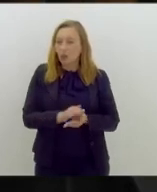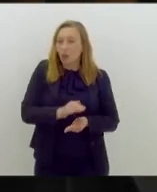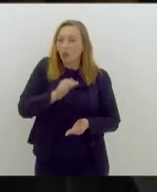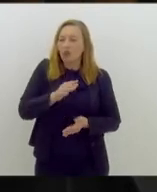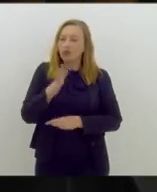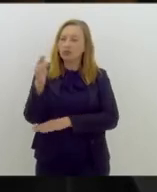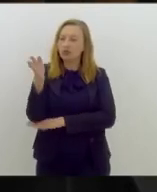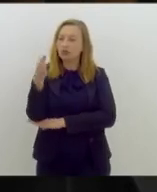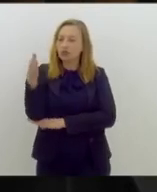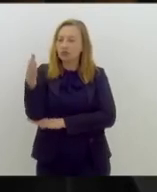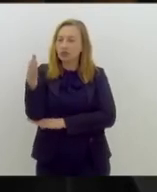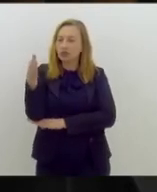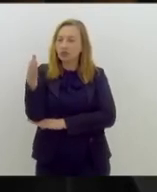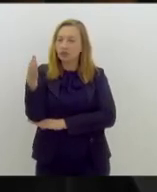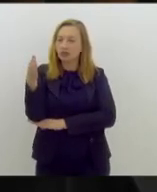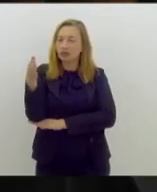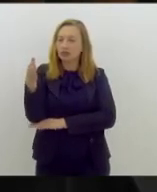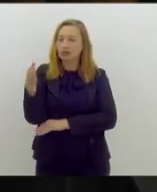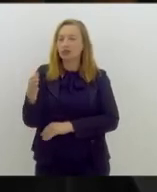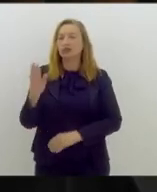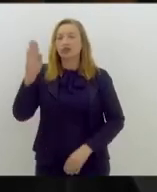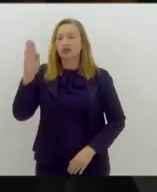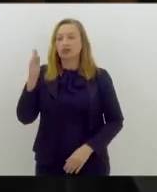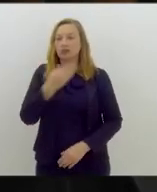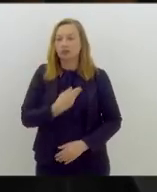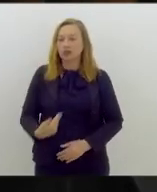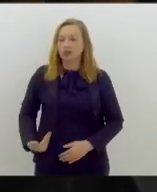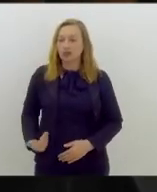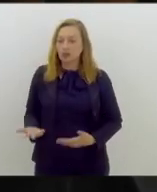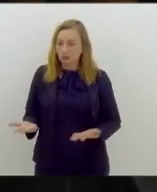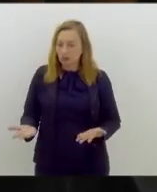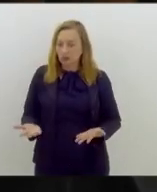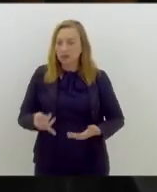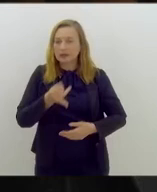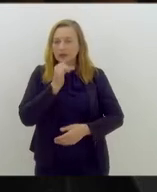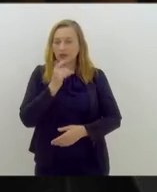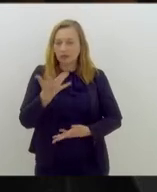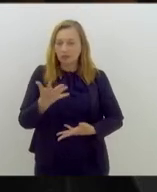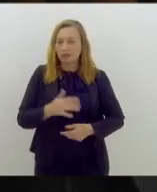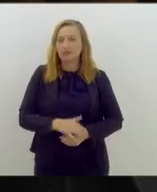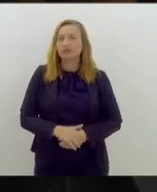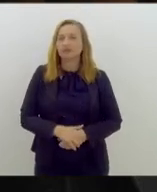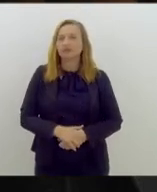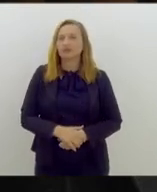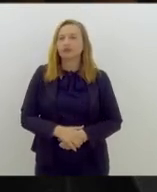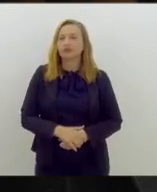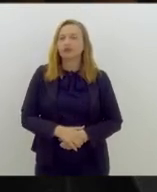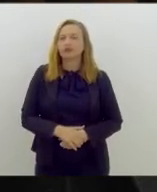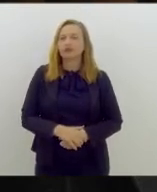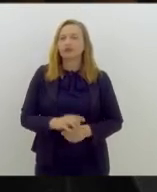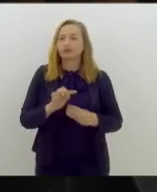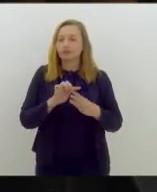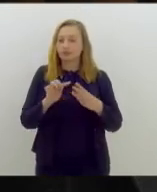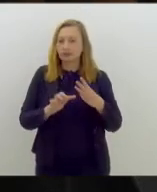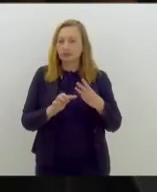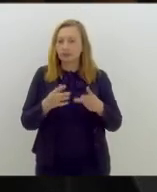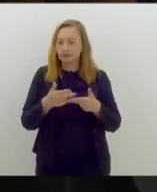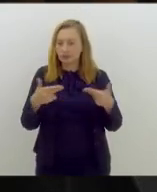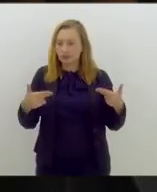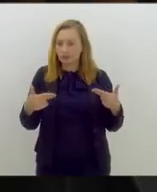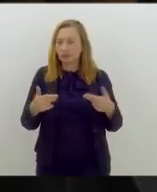candidato a Governador por exemplo ora então essas três condicionantes